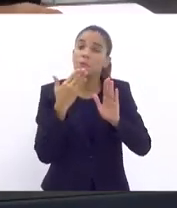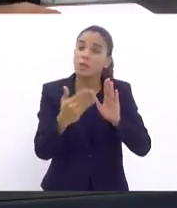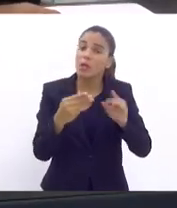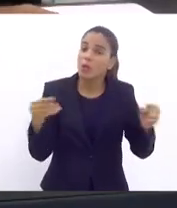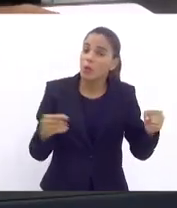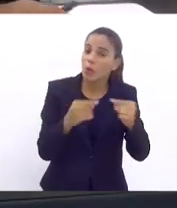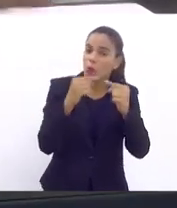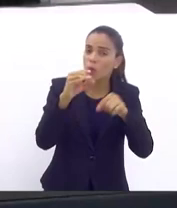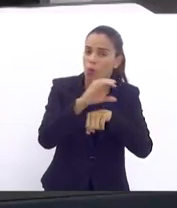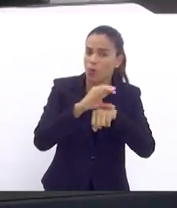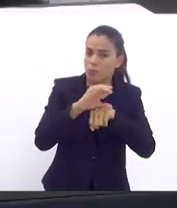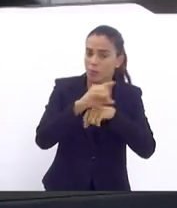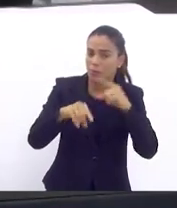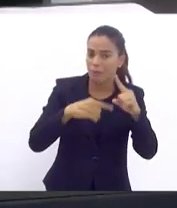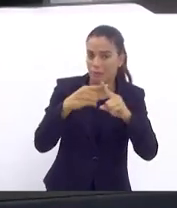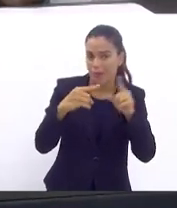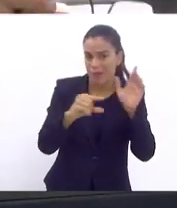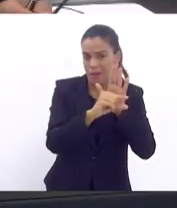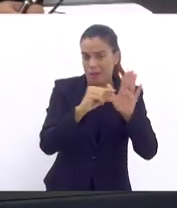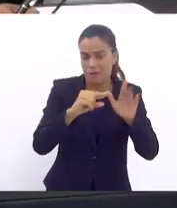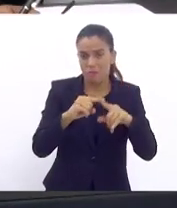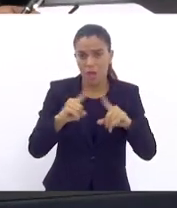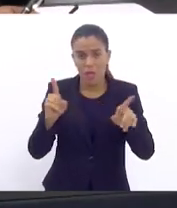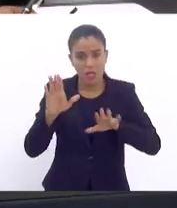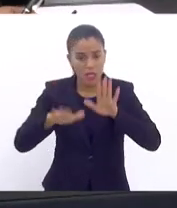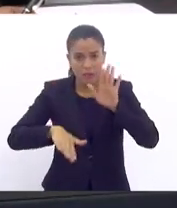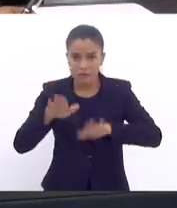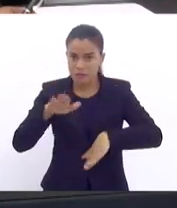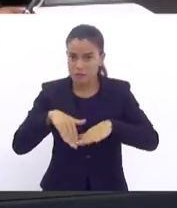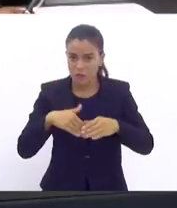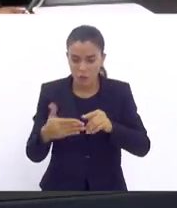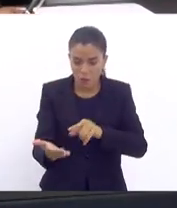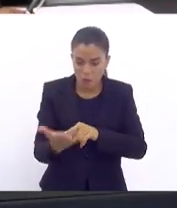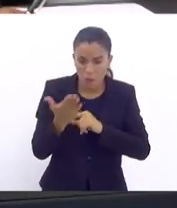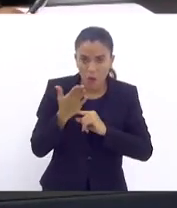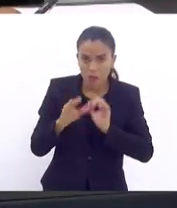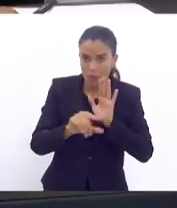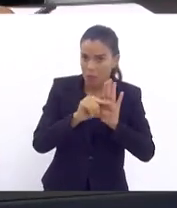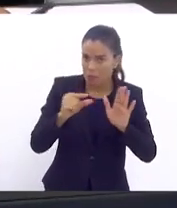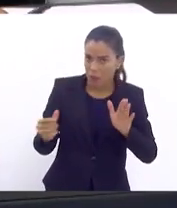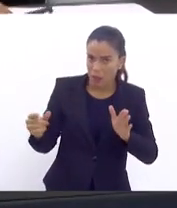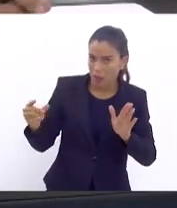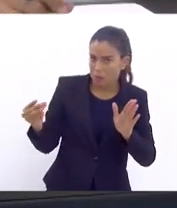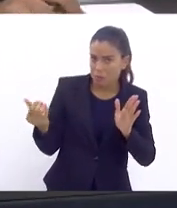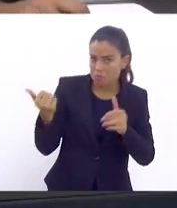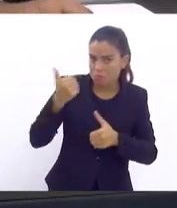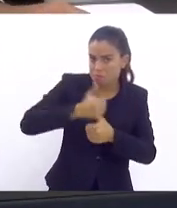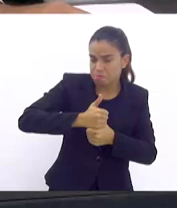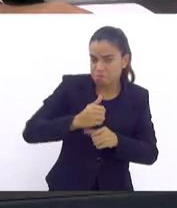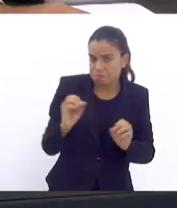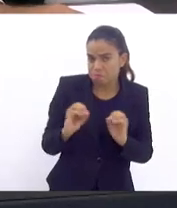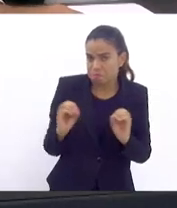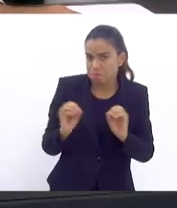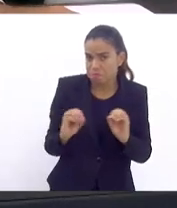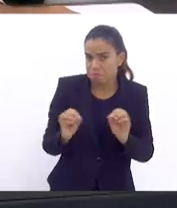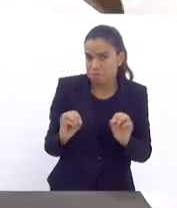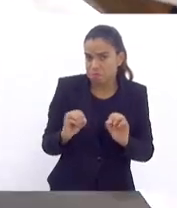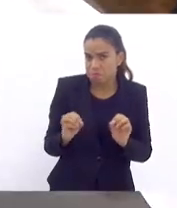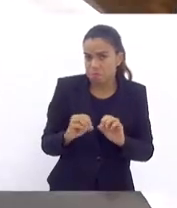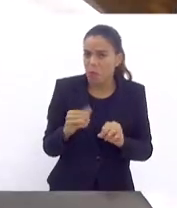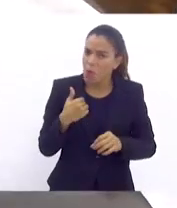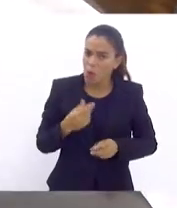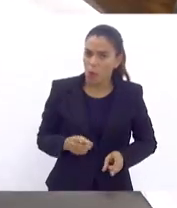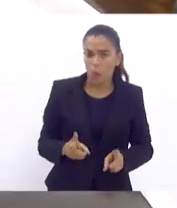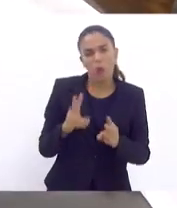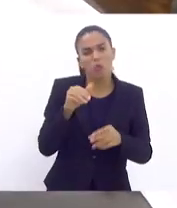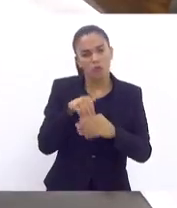às vezes vem a emenda e às vezes não vem a íntegra das emendas é pedir isso mas eu